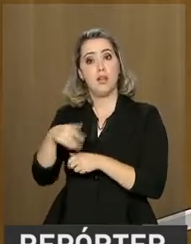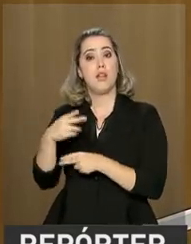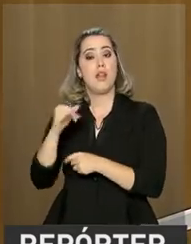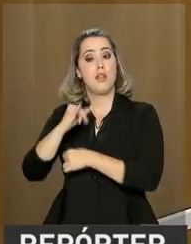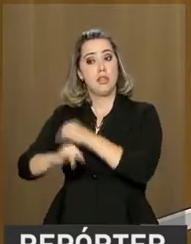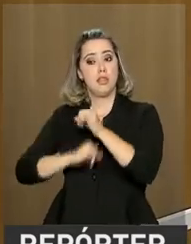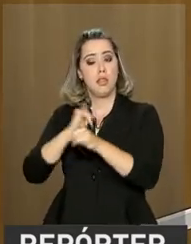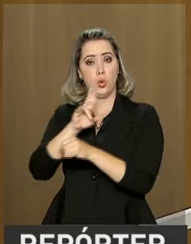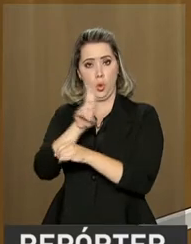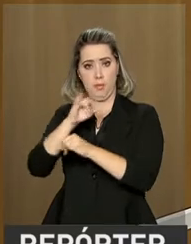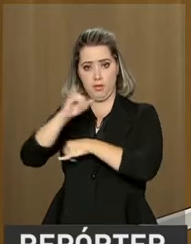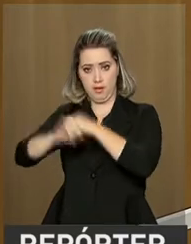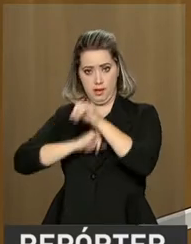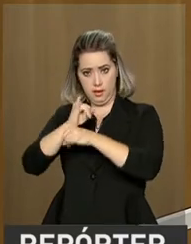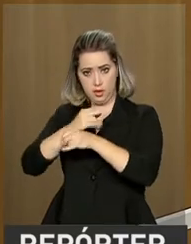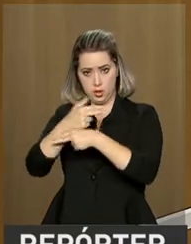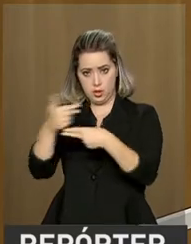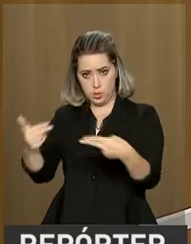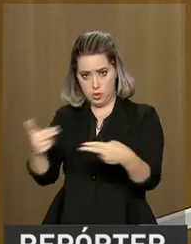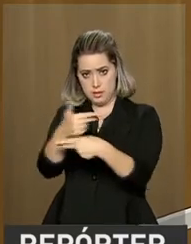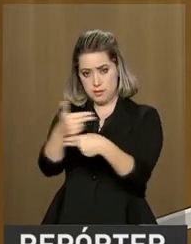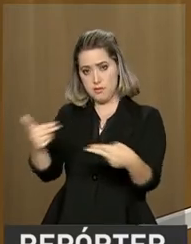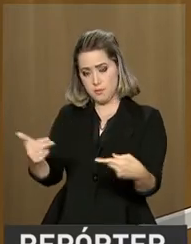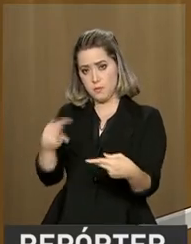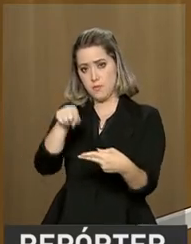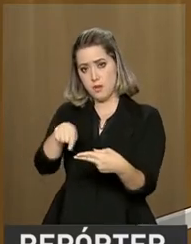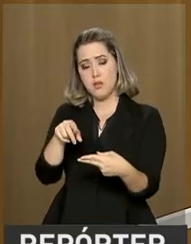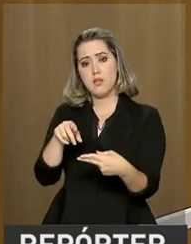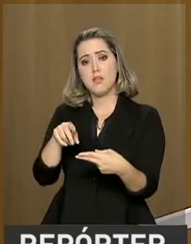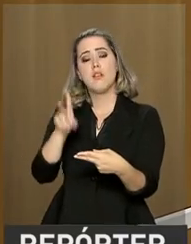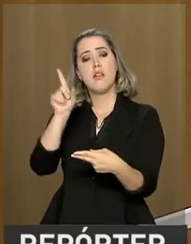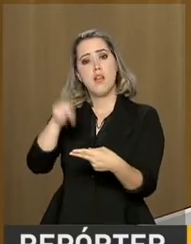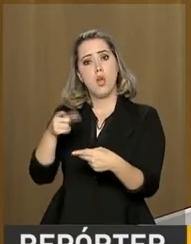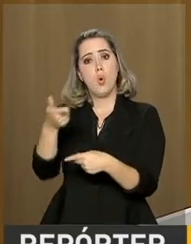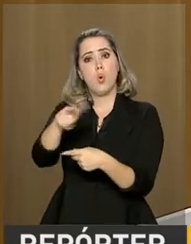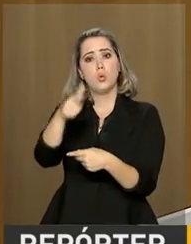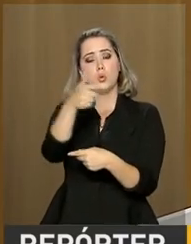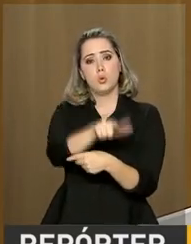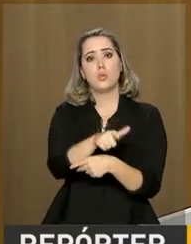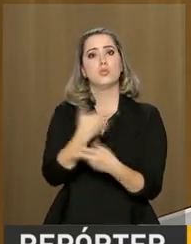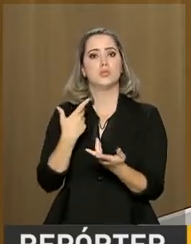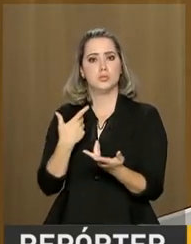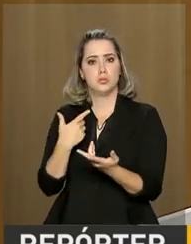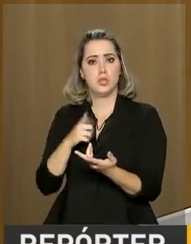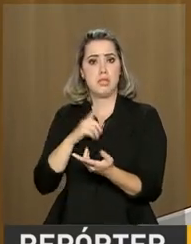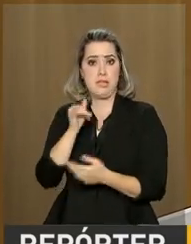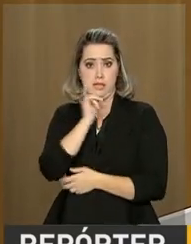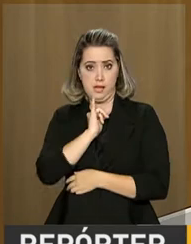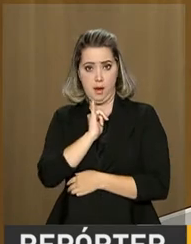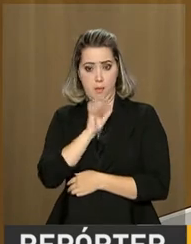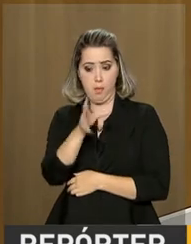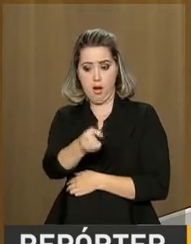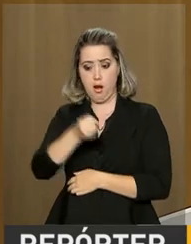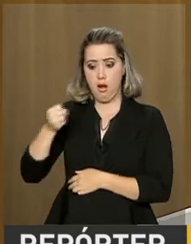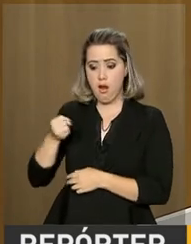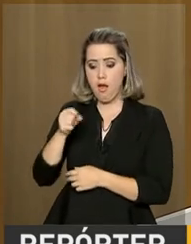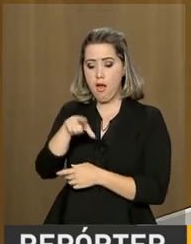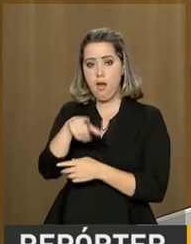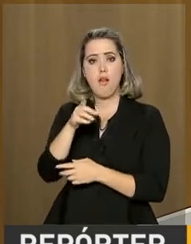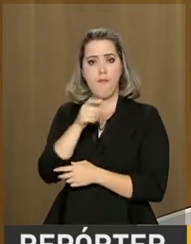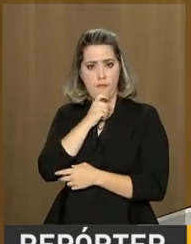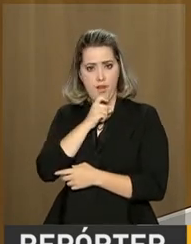significa que nas nossas residências nós vamos poder comandar a geladeira da internet nós não